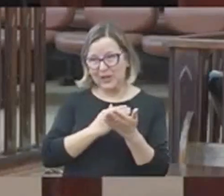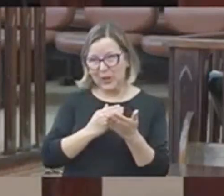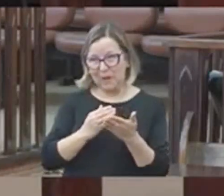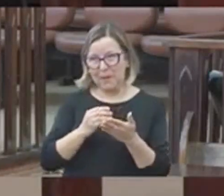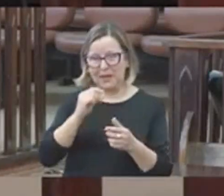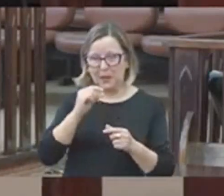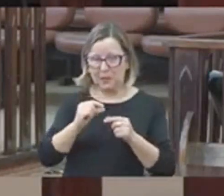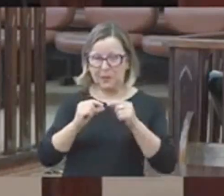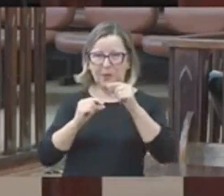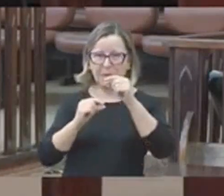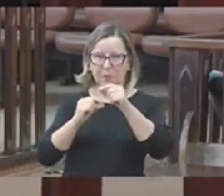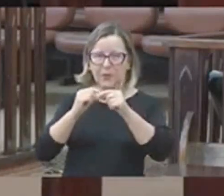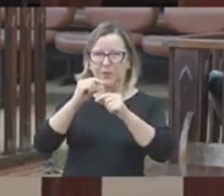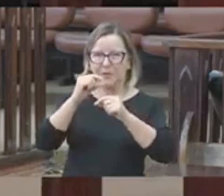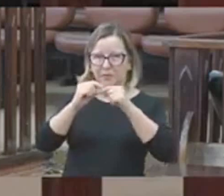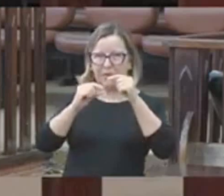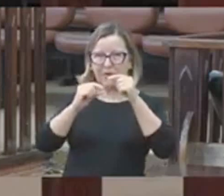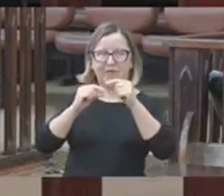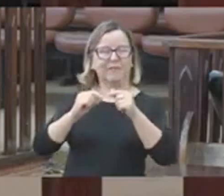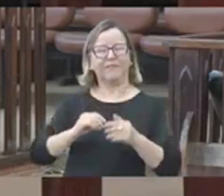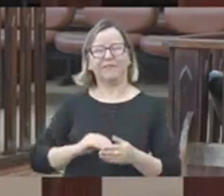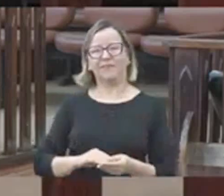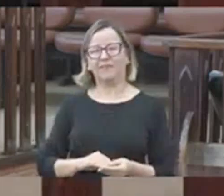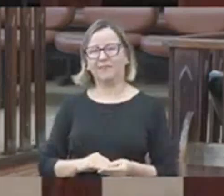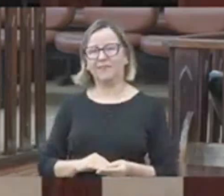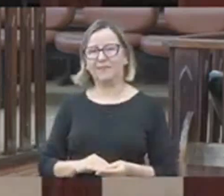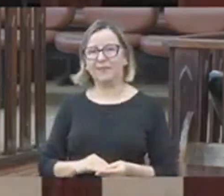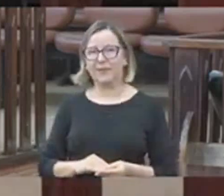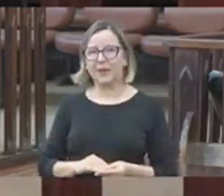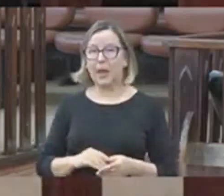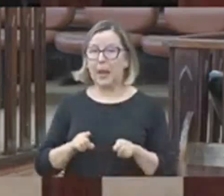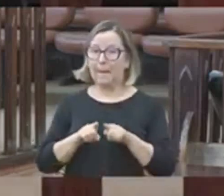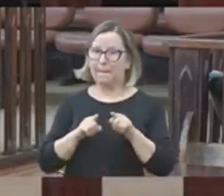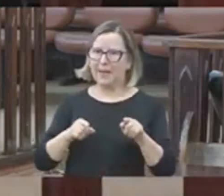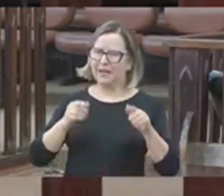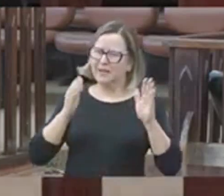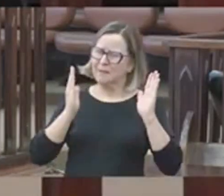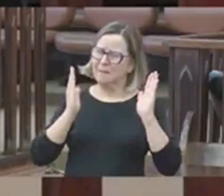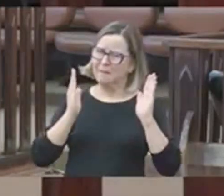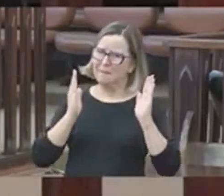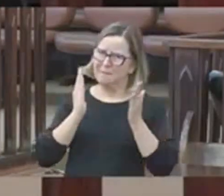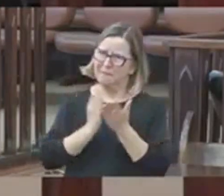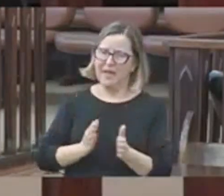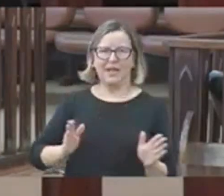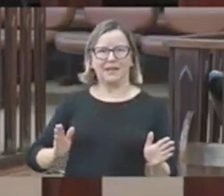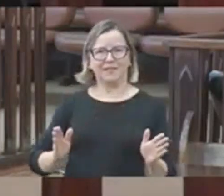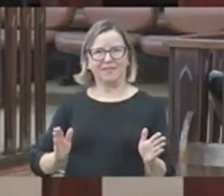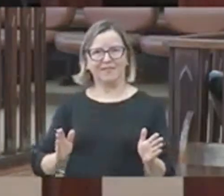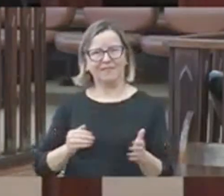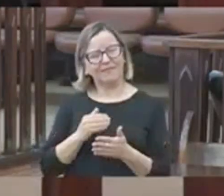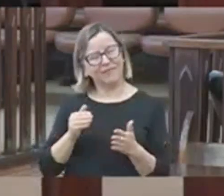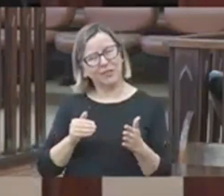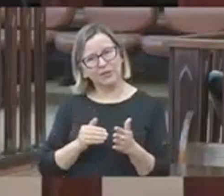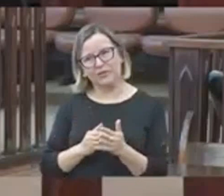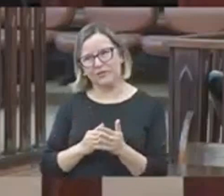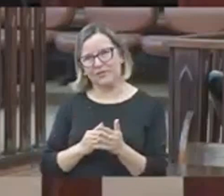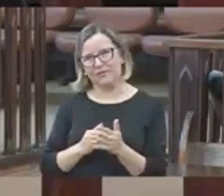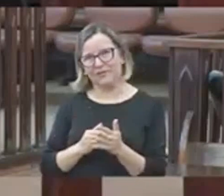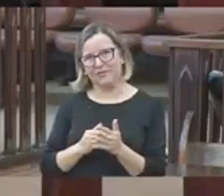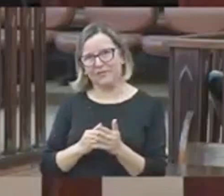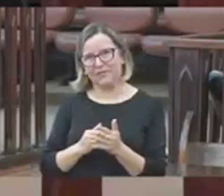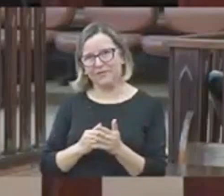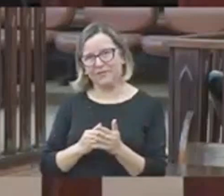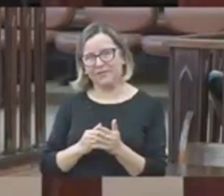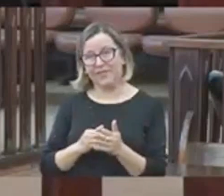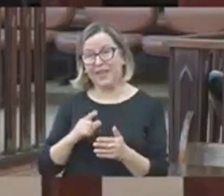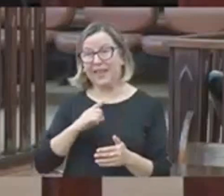água. Mas eu queria dizer para você, pare tudo. Pare tudo. há um